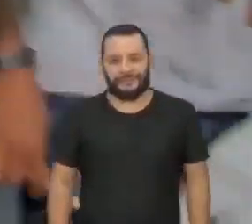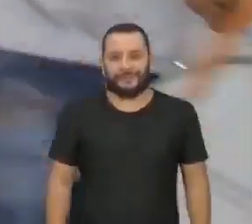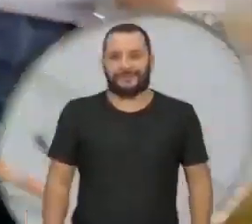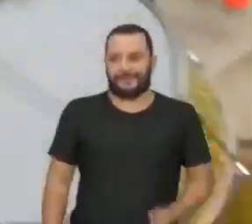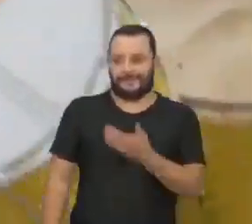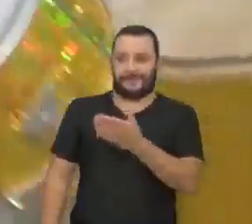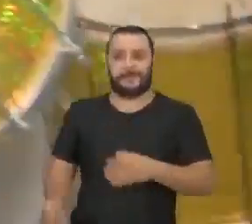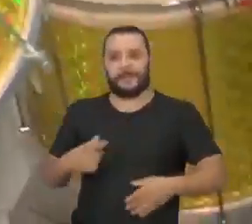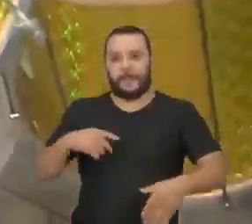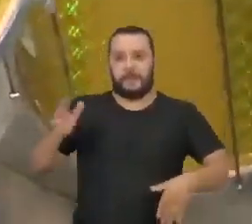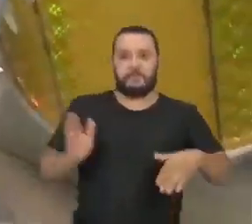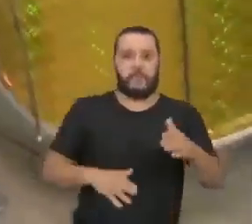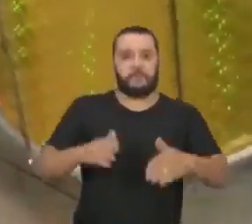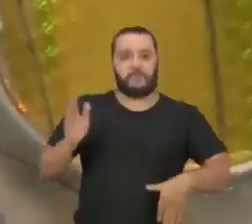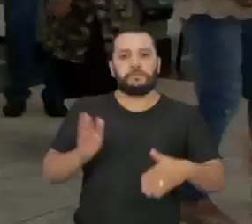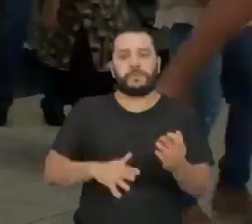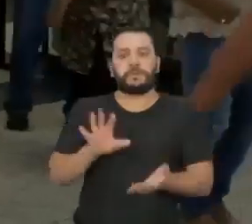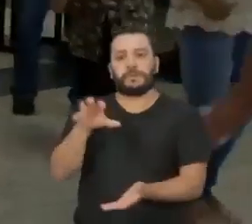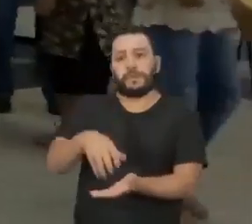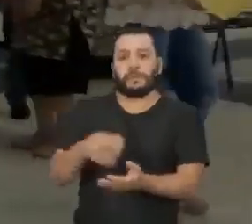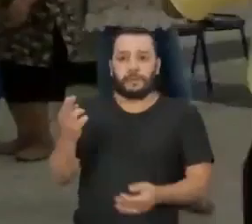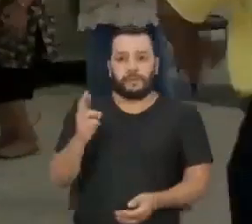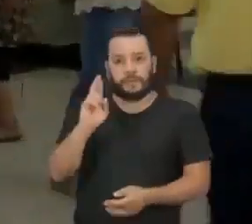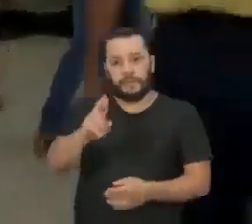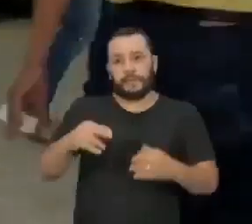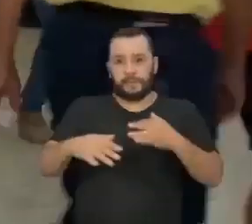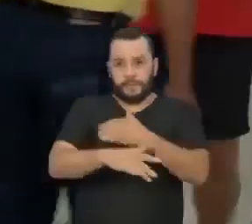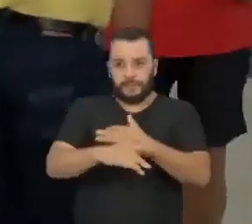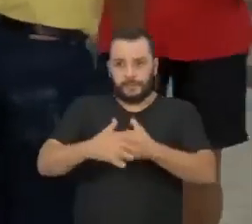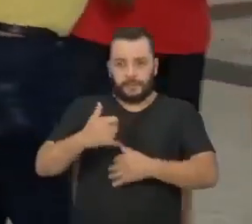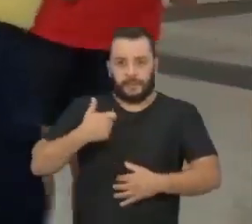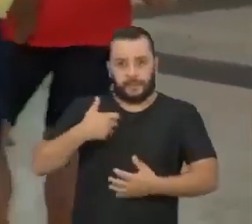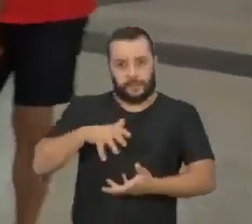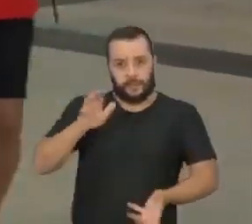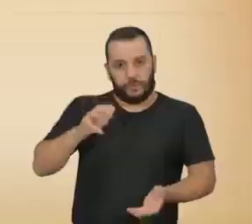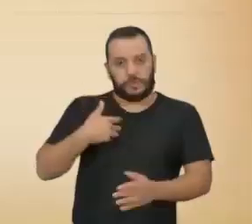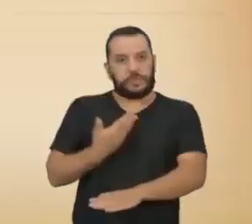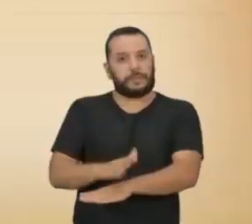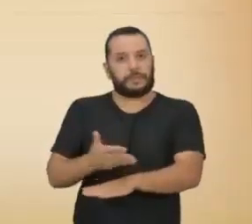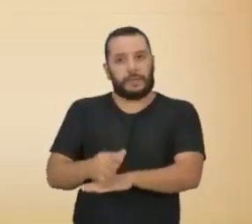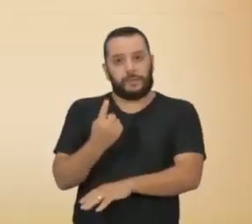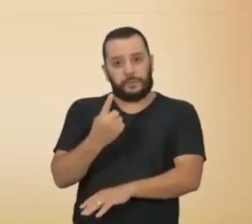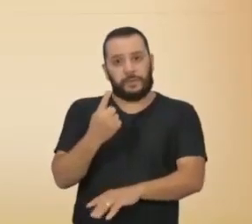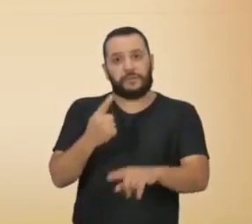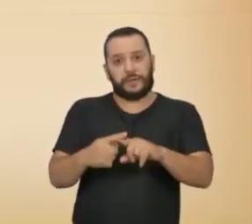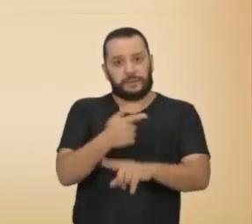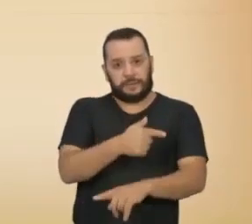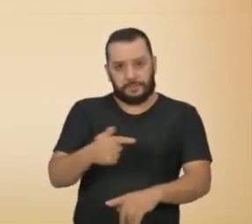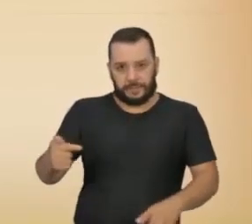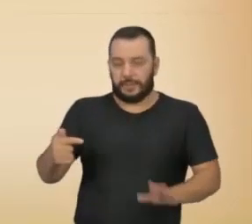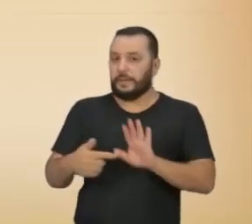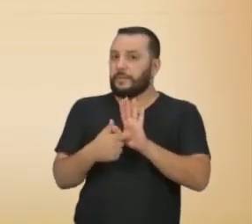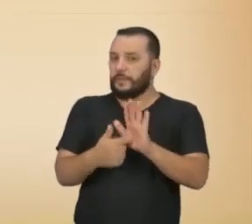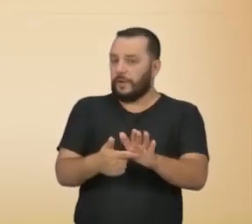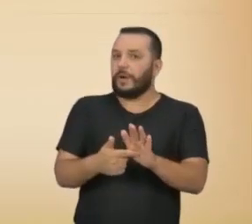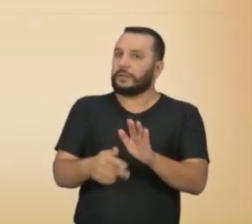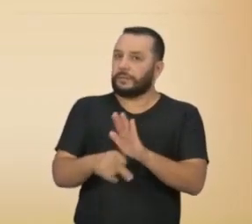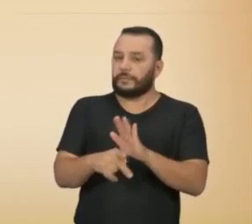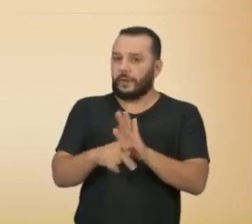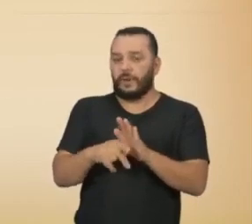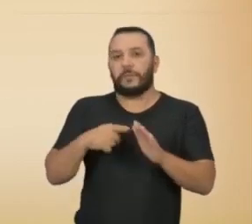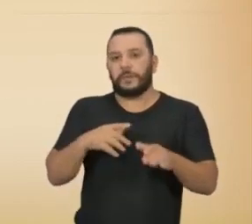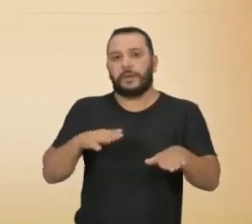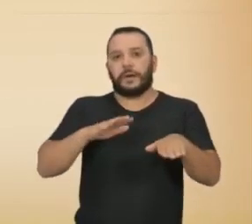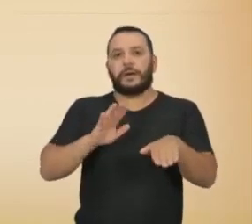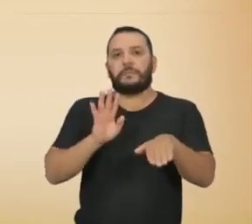a bateria do Centro de Referência da Cidadania do Idoso. Eles ensaiam uma vez por semana e se apresentam nos blocos do Carnaval paulistano.